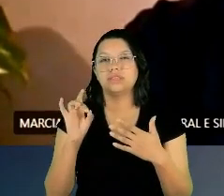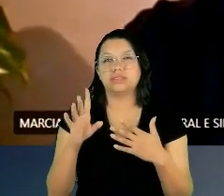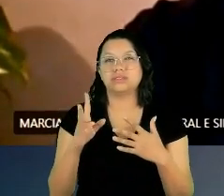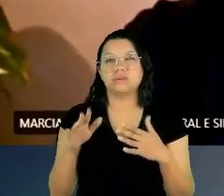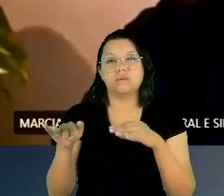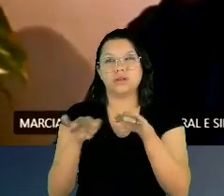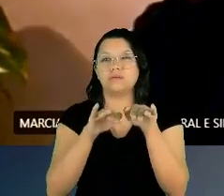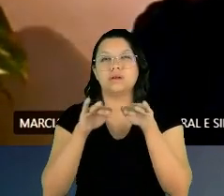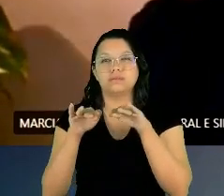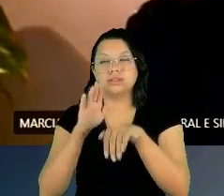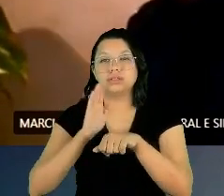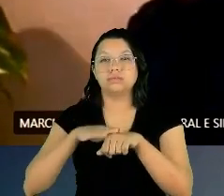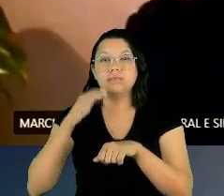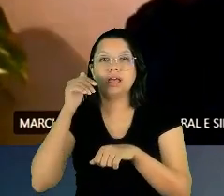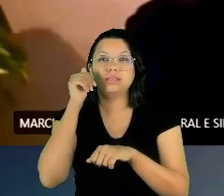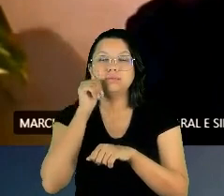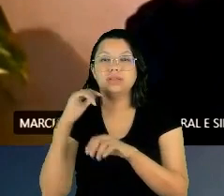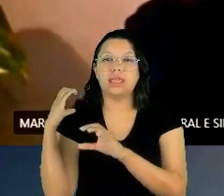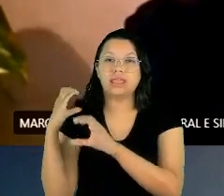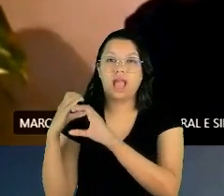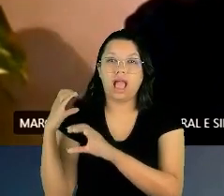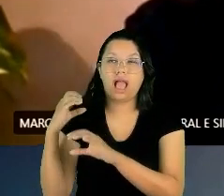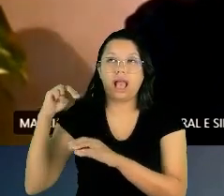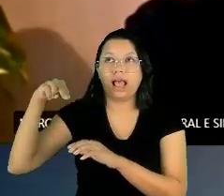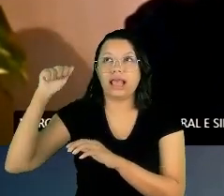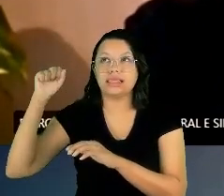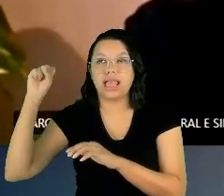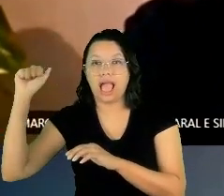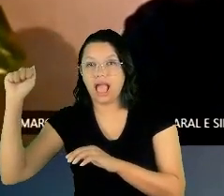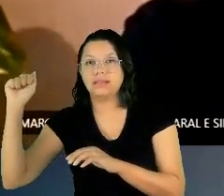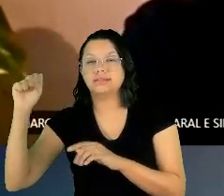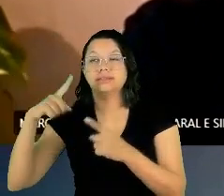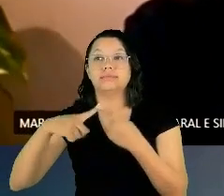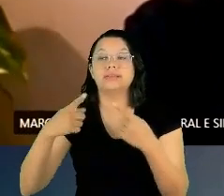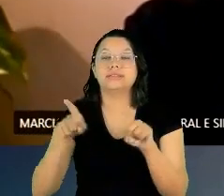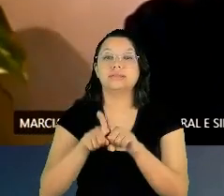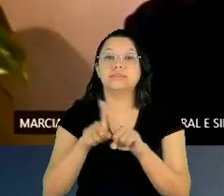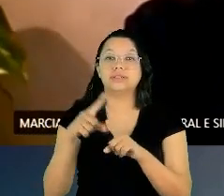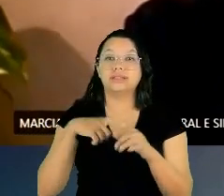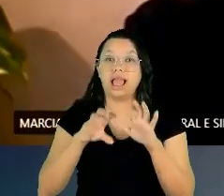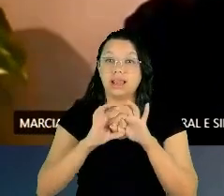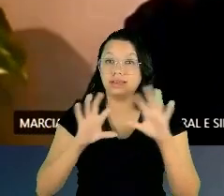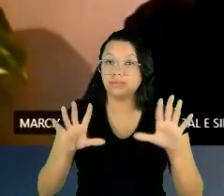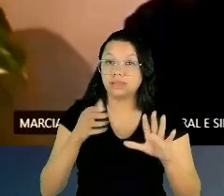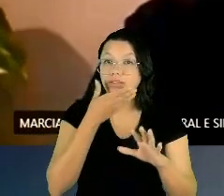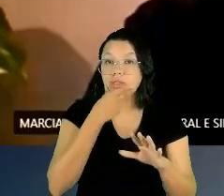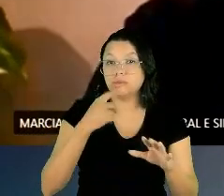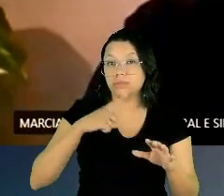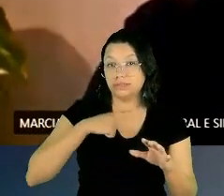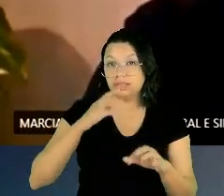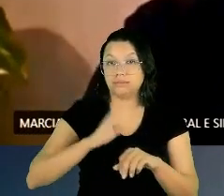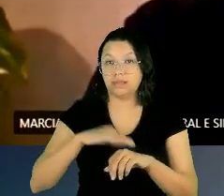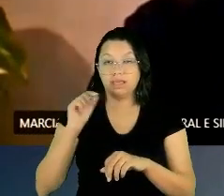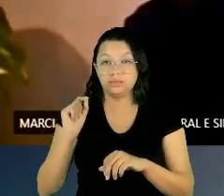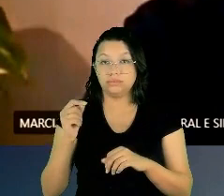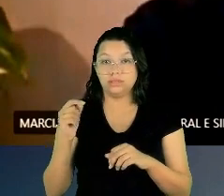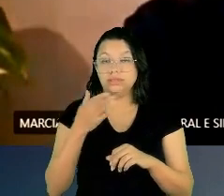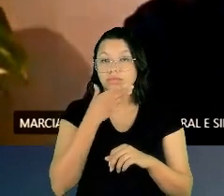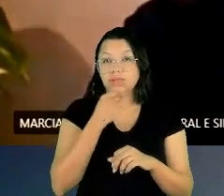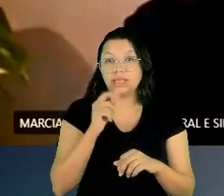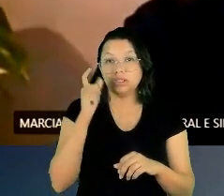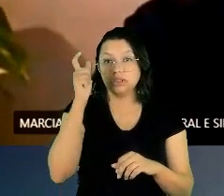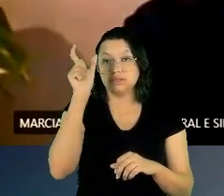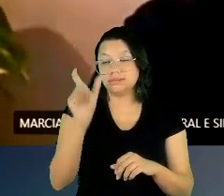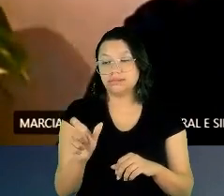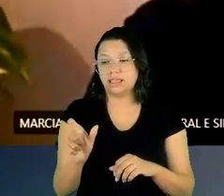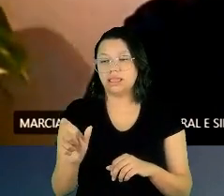só igualdade de mais mulheres na engenharia, na NASA, mas também de ter a liberdade que o homem tem mais